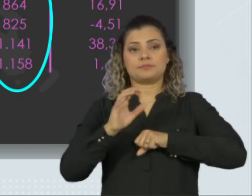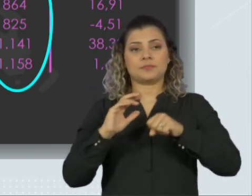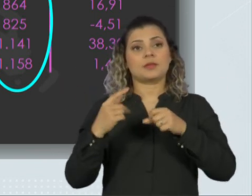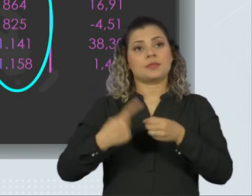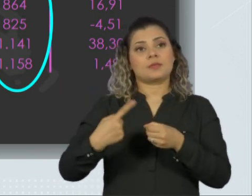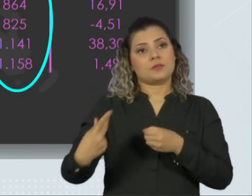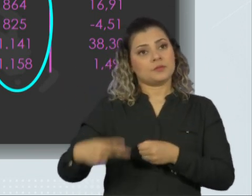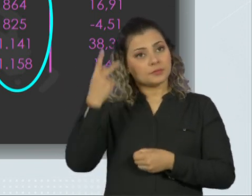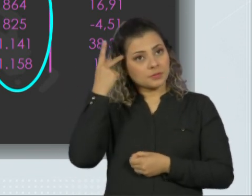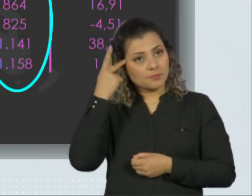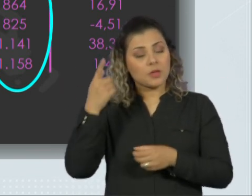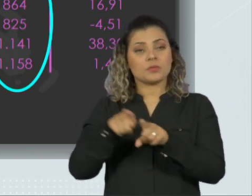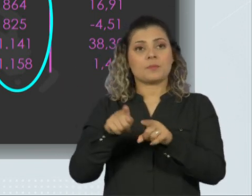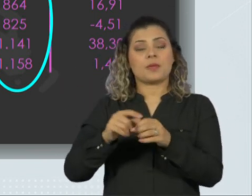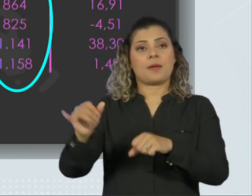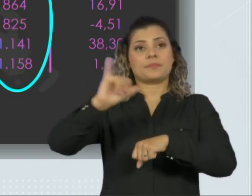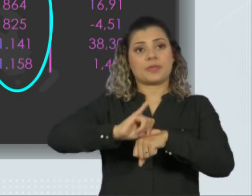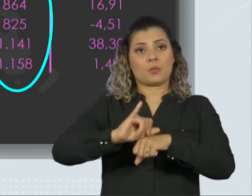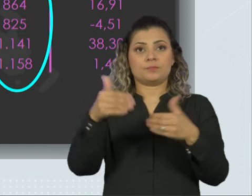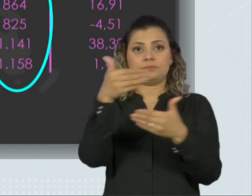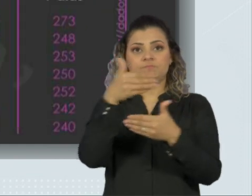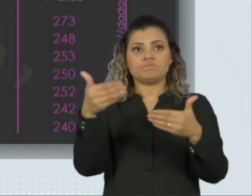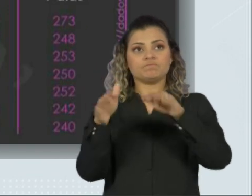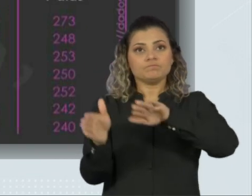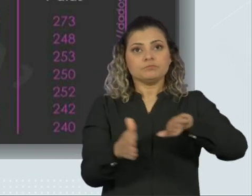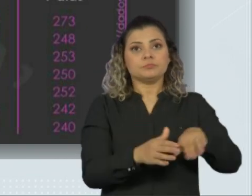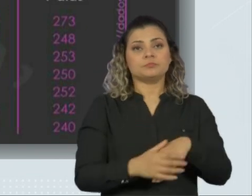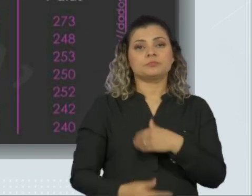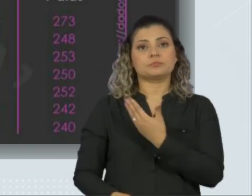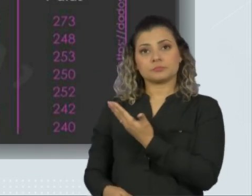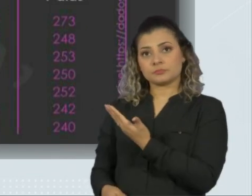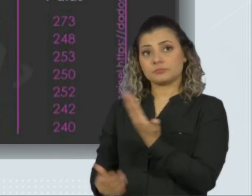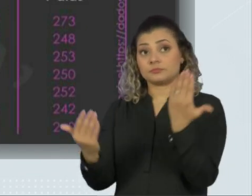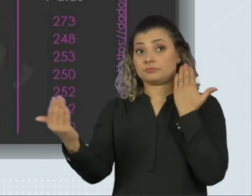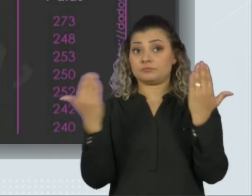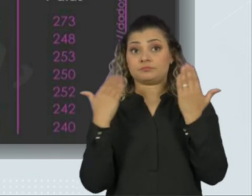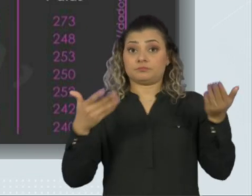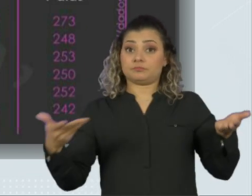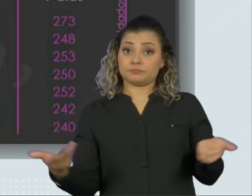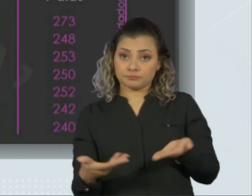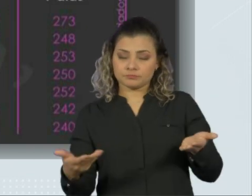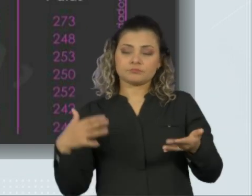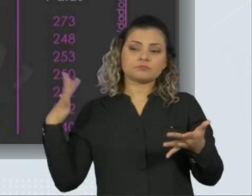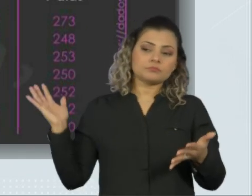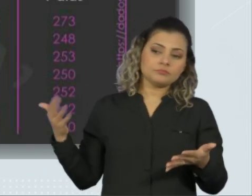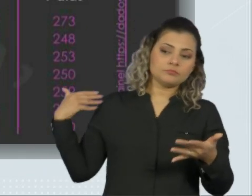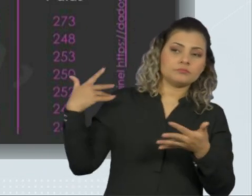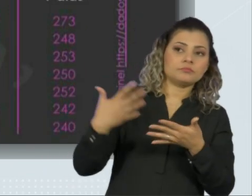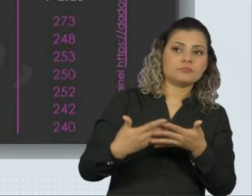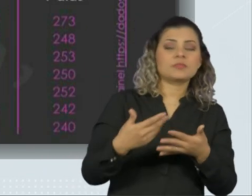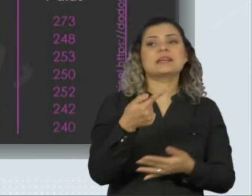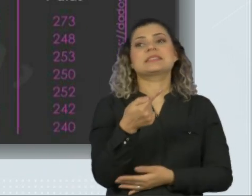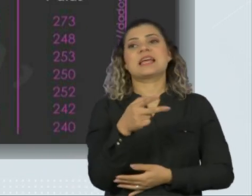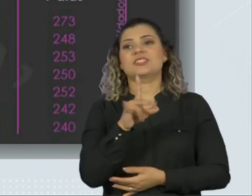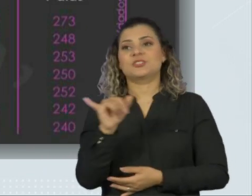na capital. O próximo slide, aí já é a análise de hoje, dos últimos 7